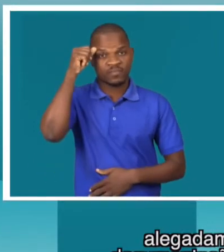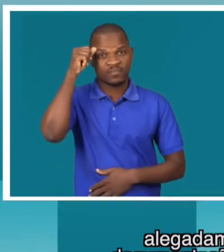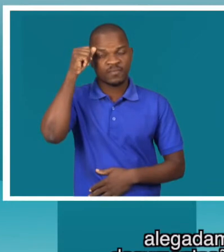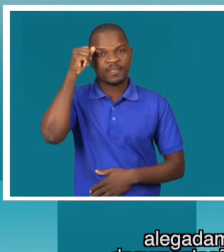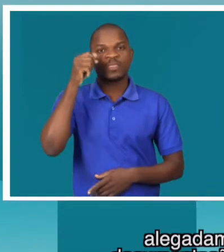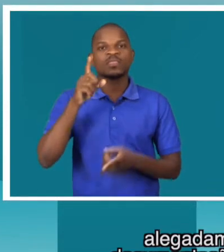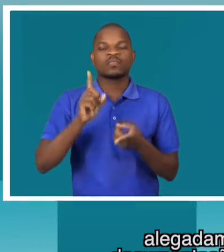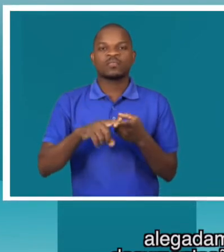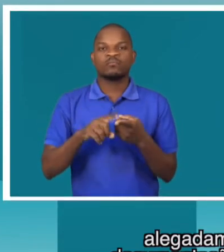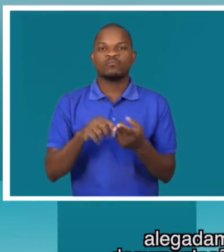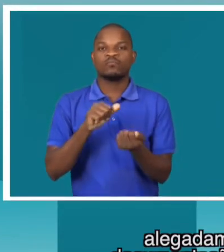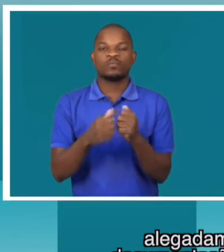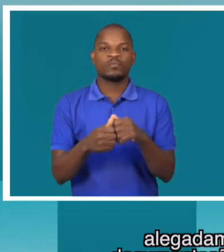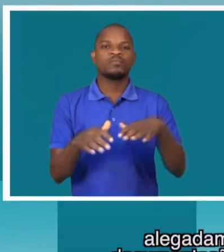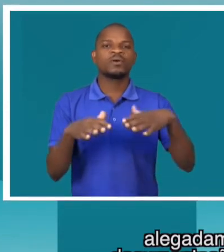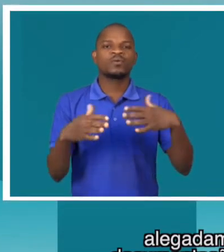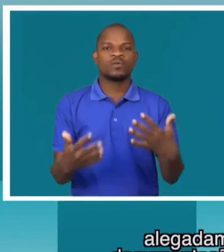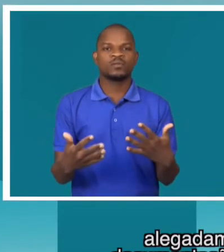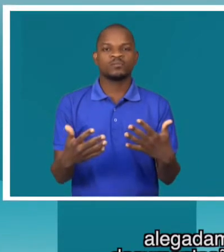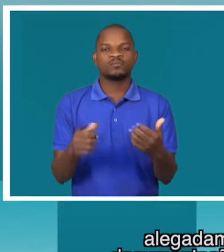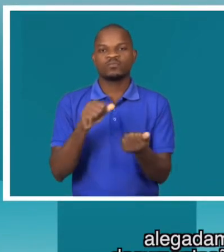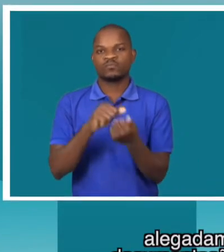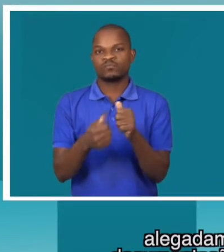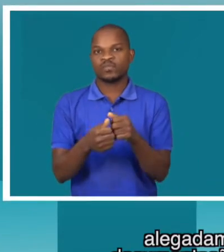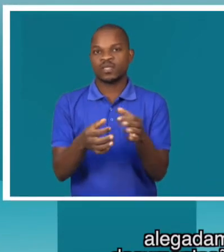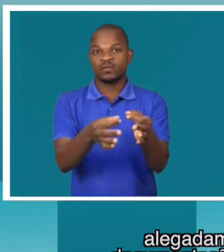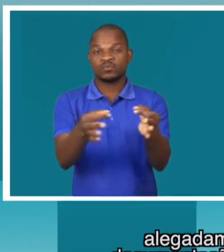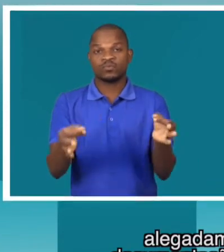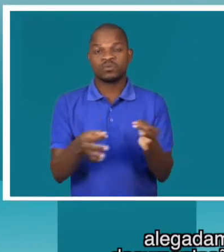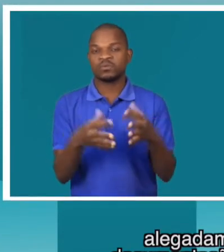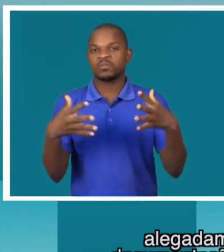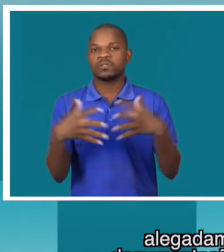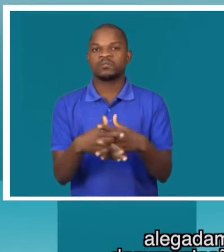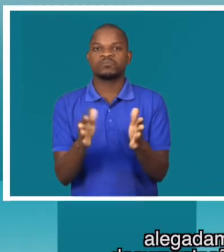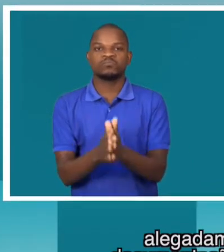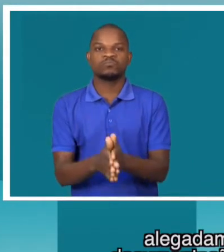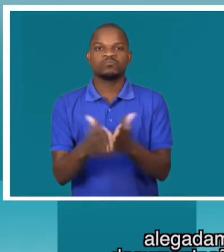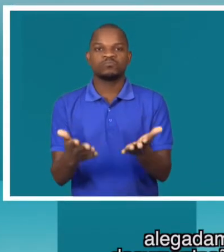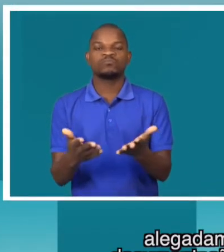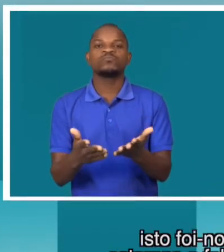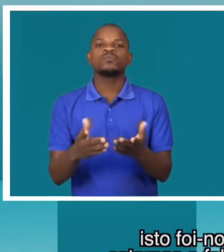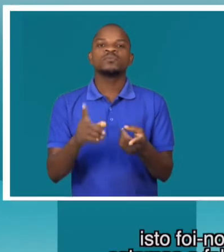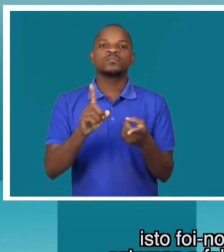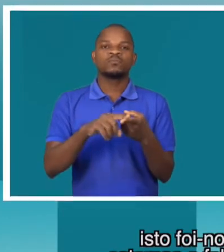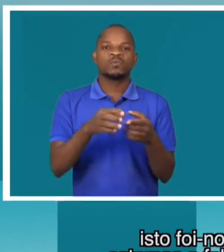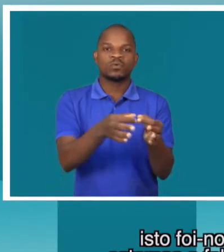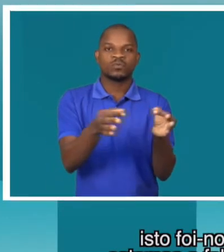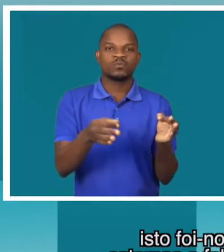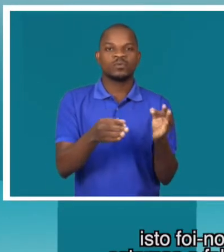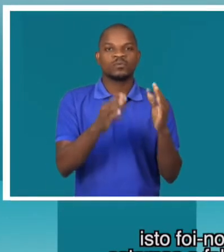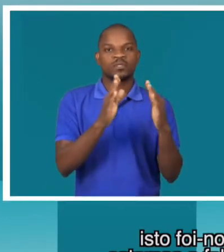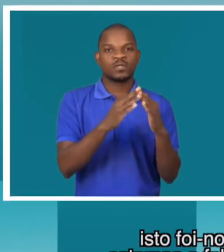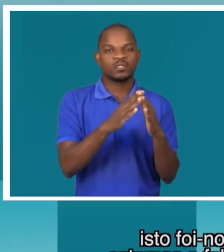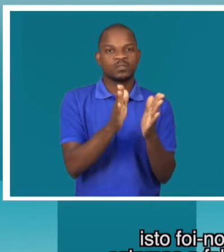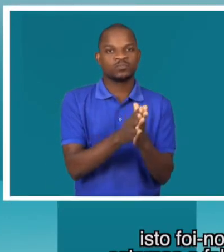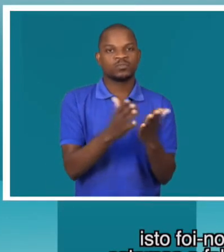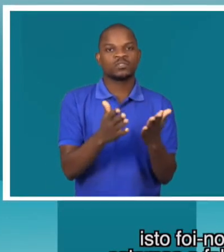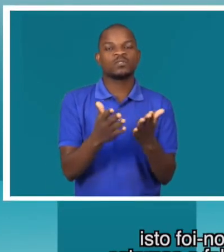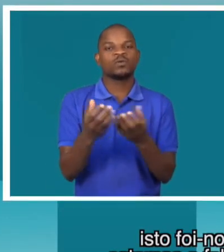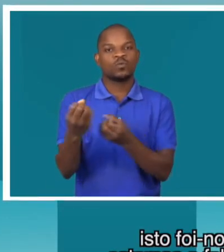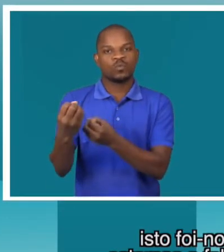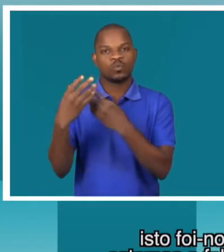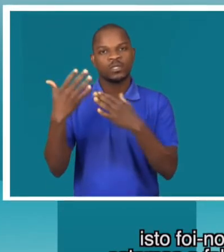alegadamente, porque não tem ainda a documentação de residência legalizada. Isto foi nos comunicado imediatamente.